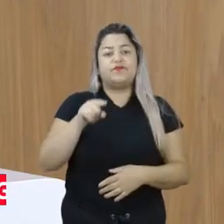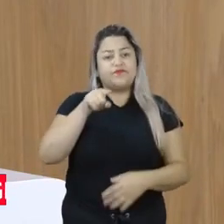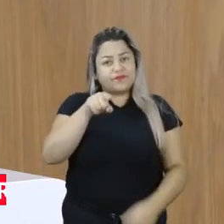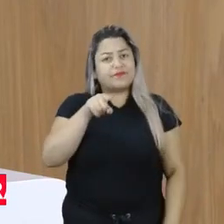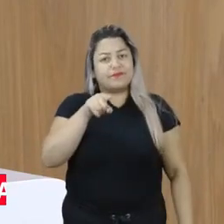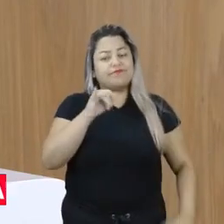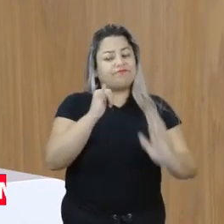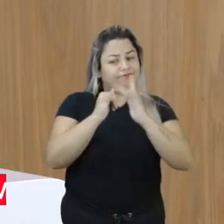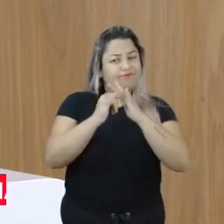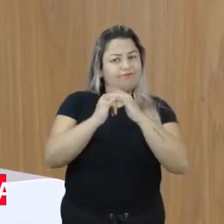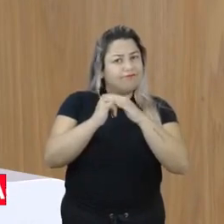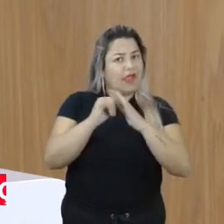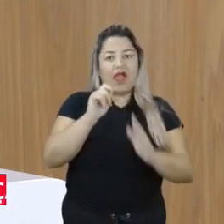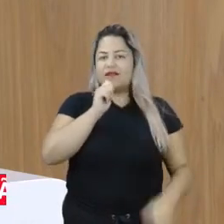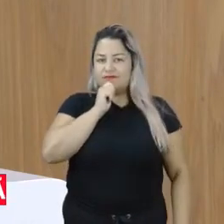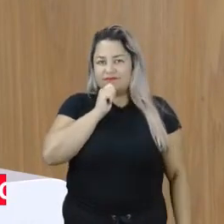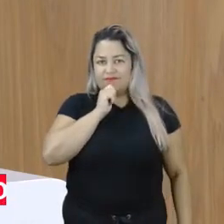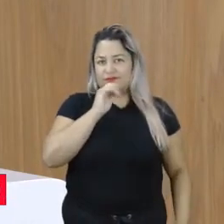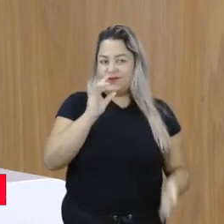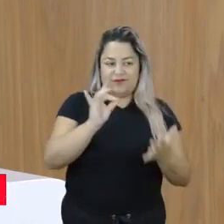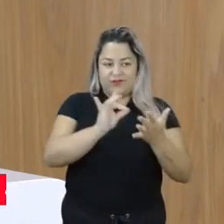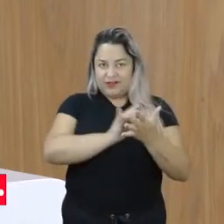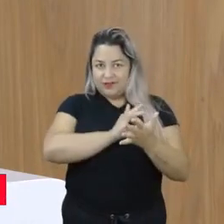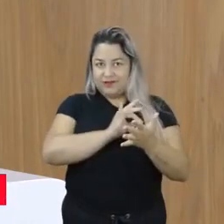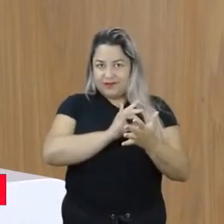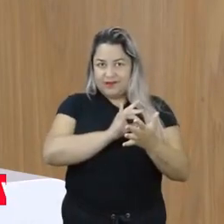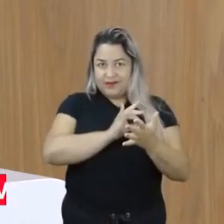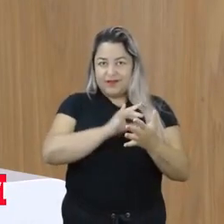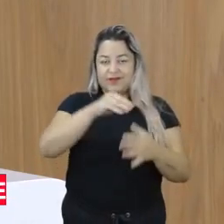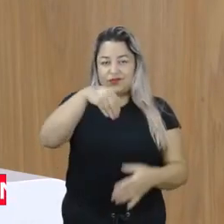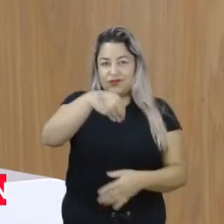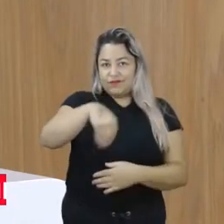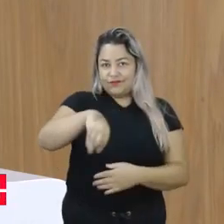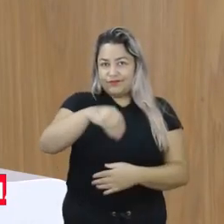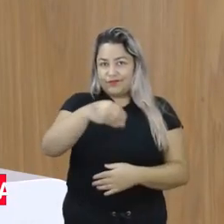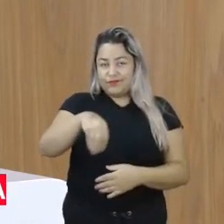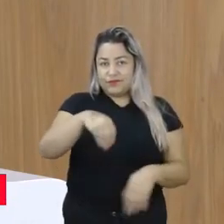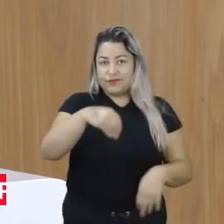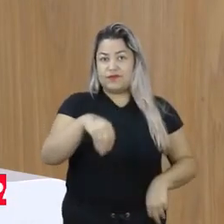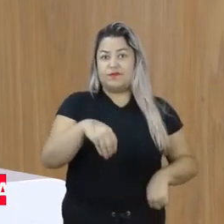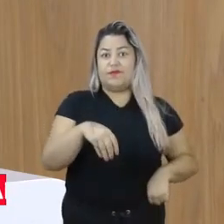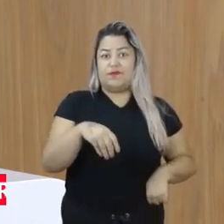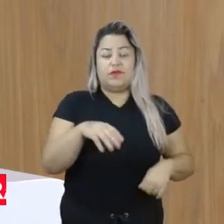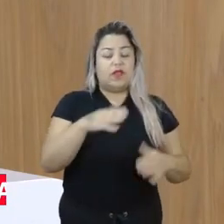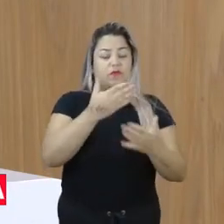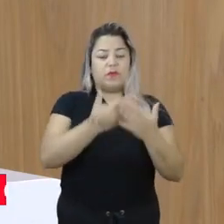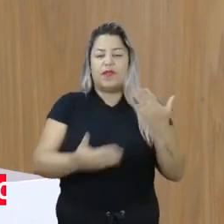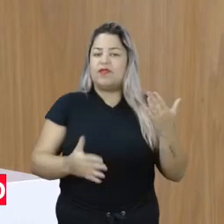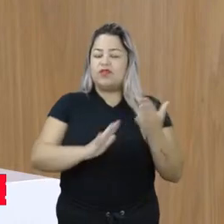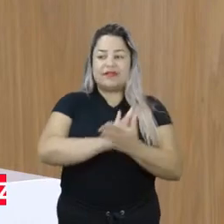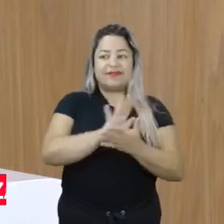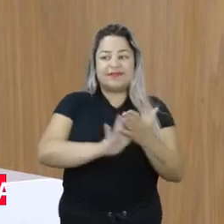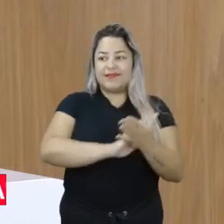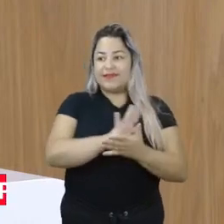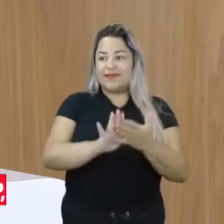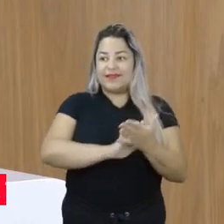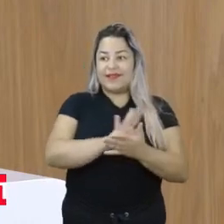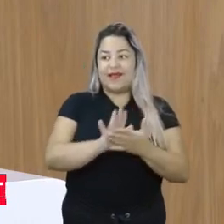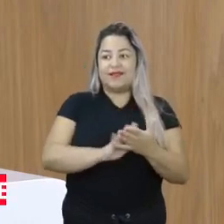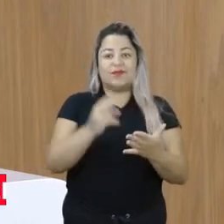no YouTube e ainda não se inscreveu no nosso canal, se inscreva, ative o sininho de notificações, porque assim você não perde nenhuma das